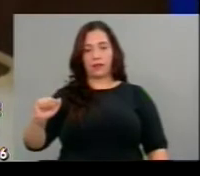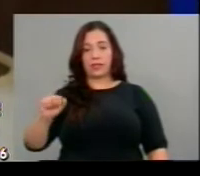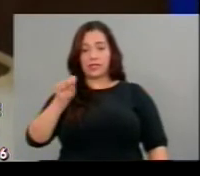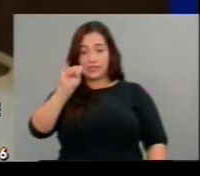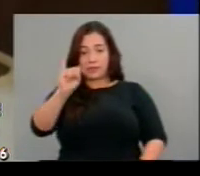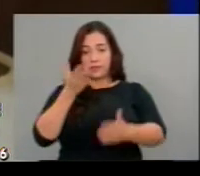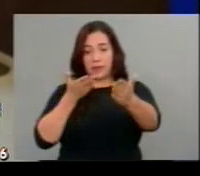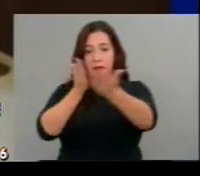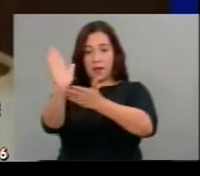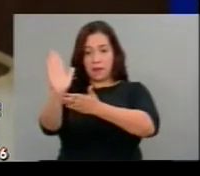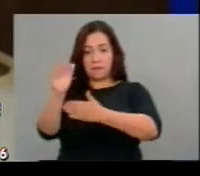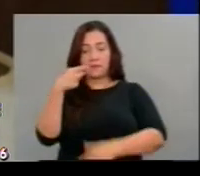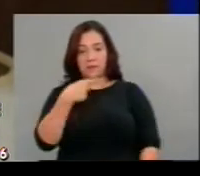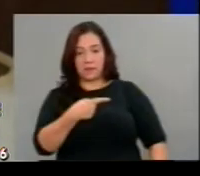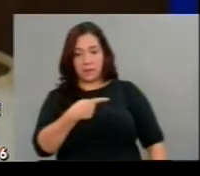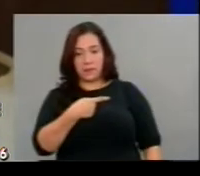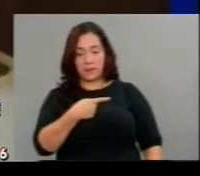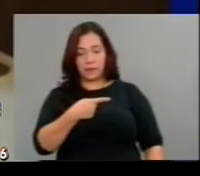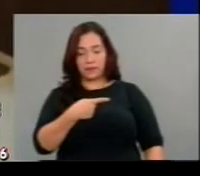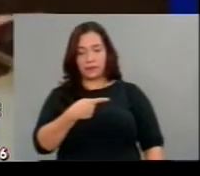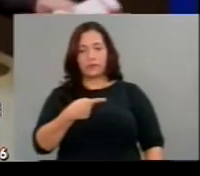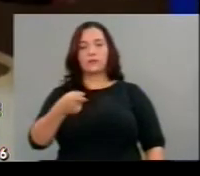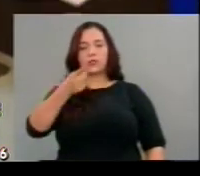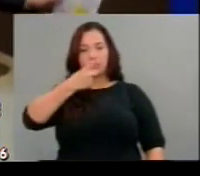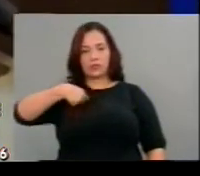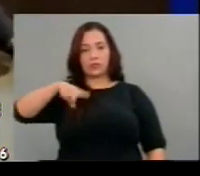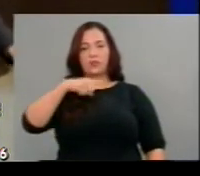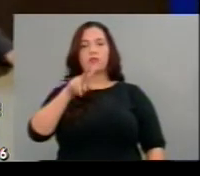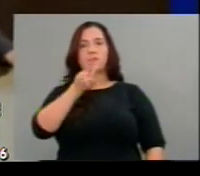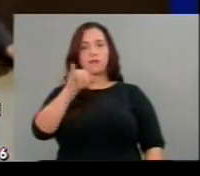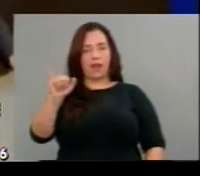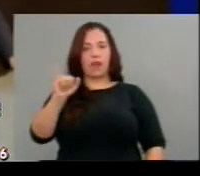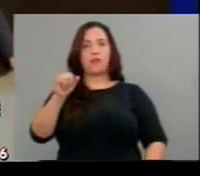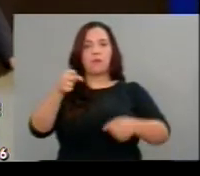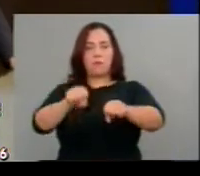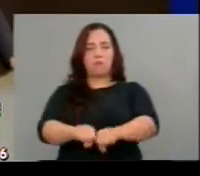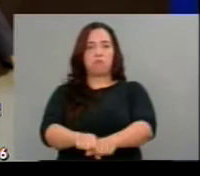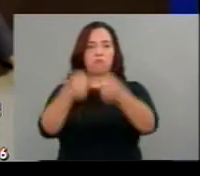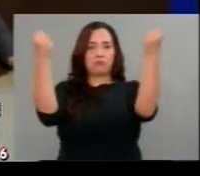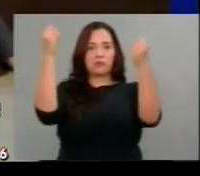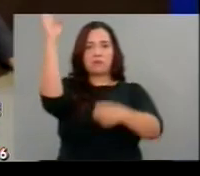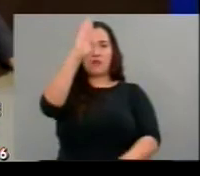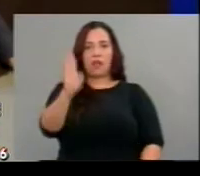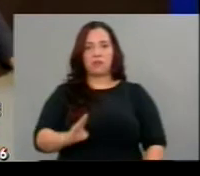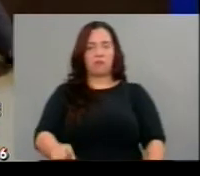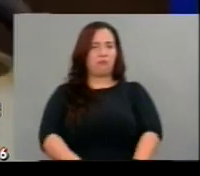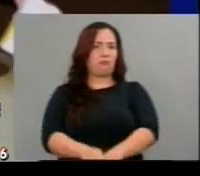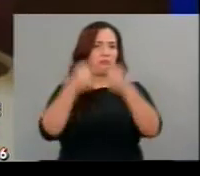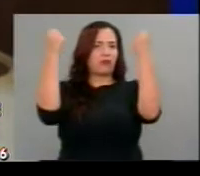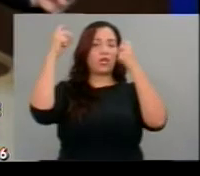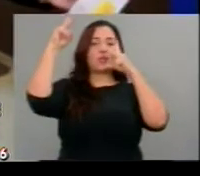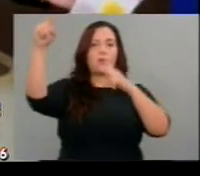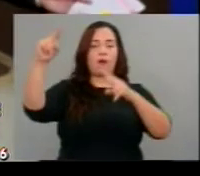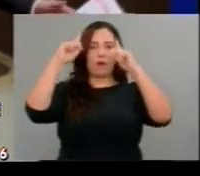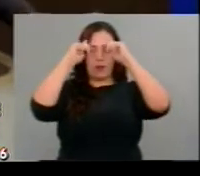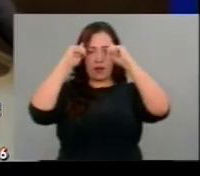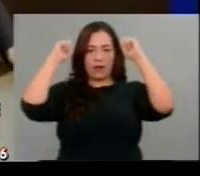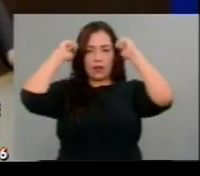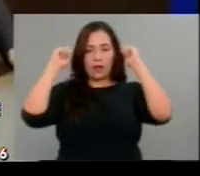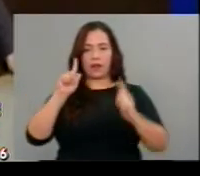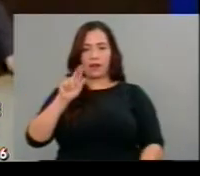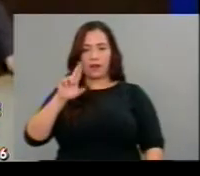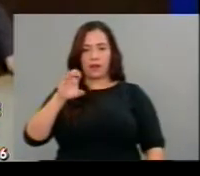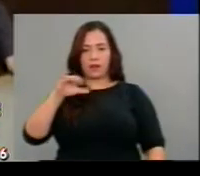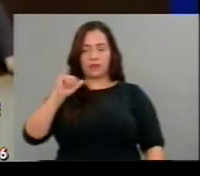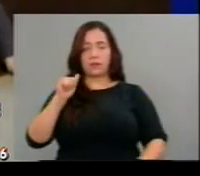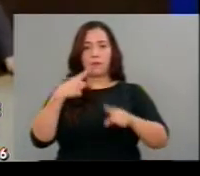for aprovado, nós vamos quebrar que nem a Grécia. Nós vamos quebrar que nem a Grécia, porque nós vamos dar a economia do Brasil